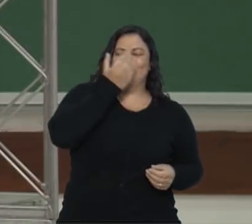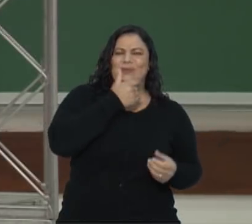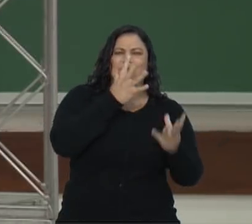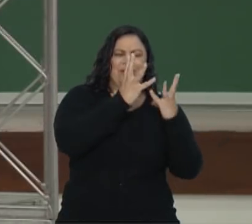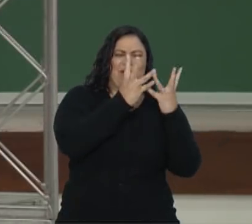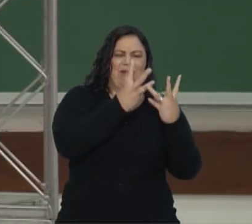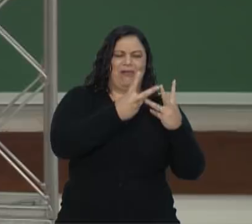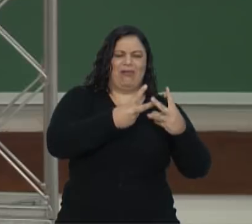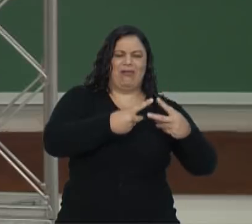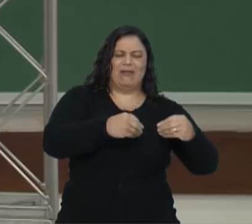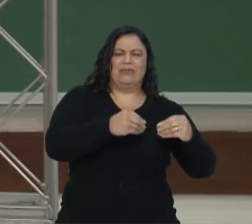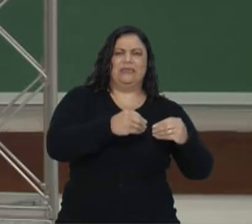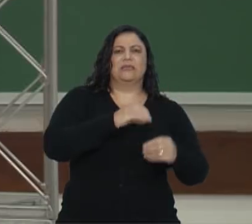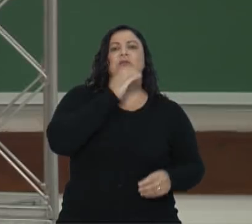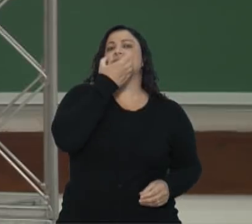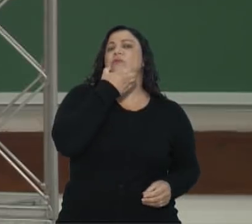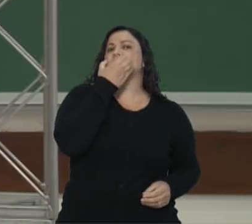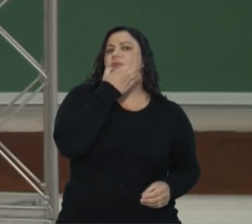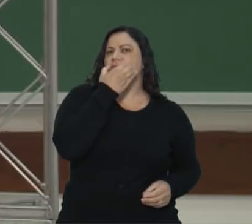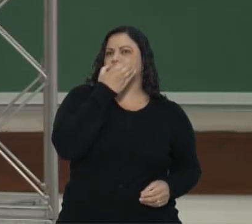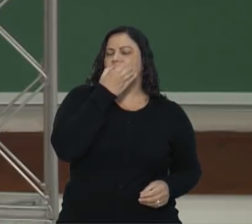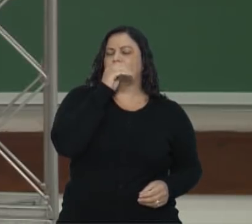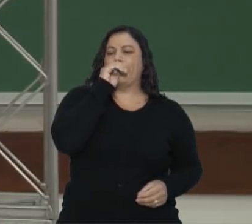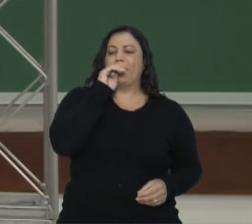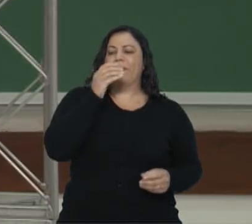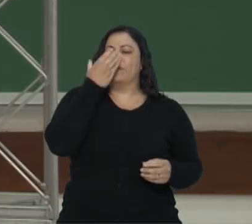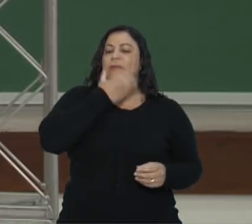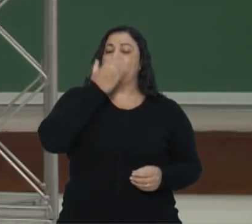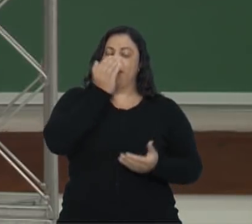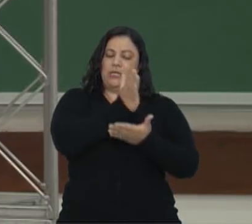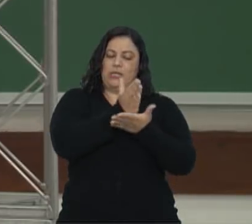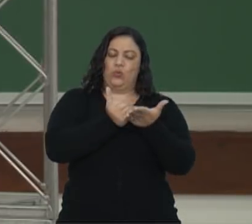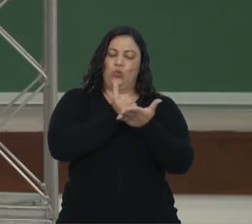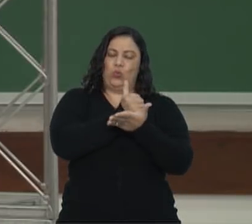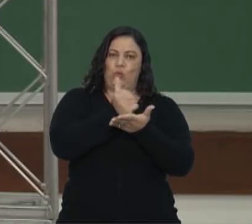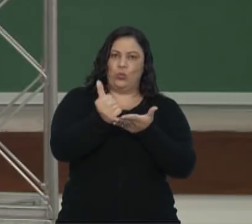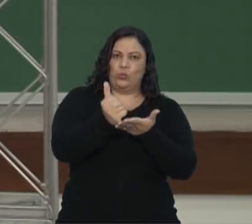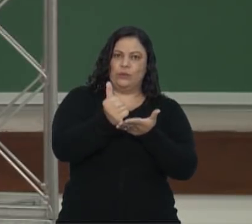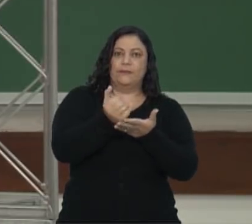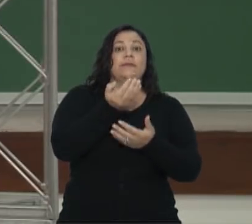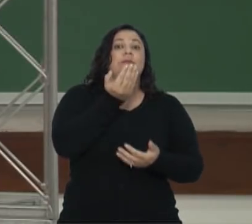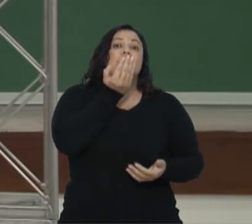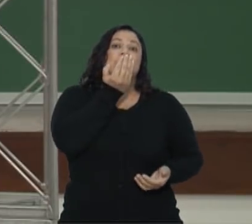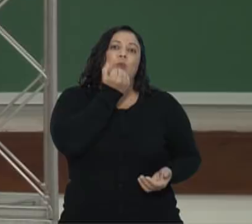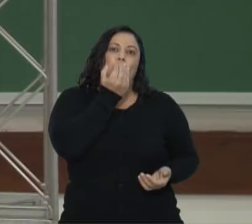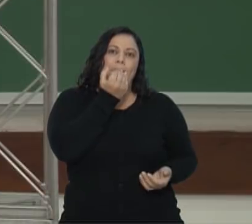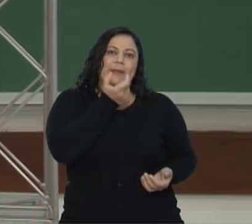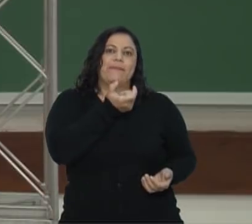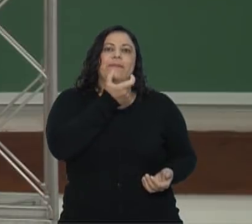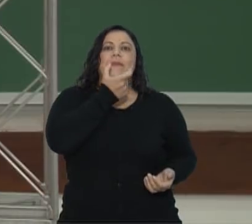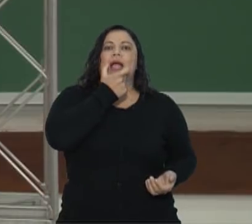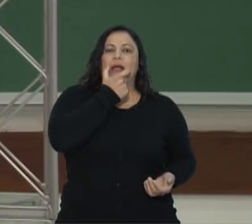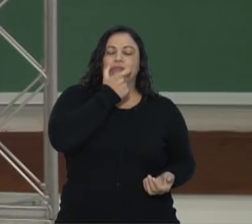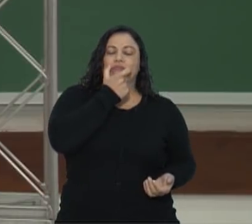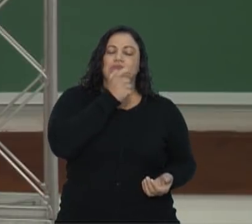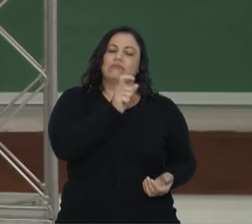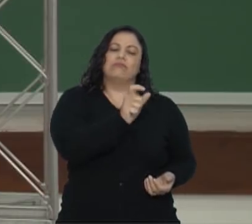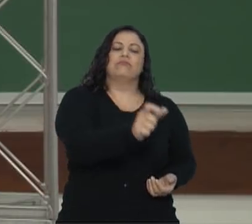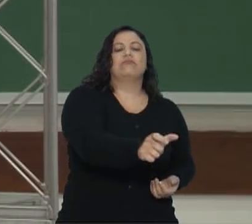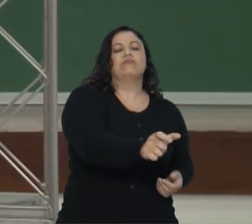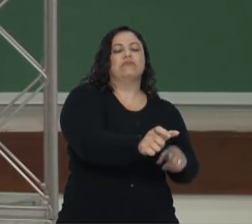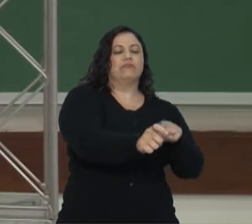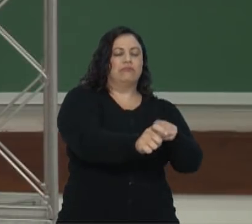nesse caso ali, uma maçã, no ambiente eu cortei uma maçã, comi uma fatia e deixei para comer mais tarde o